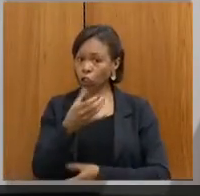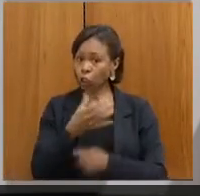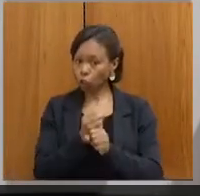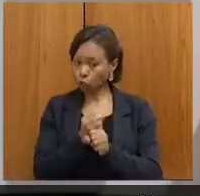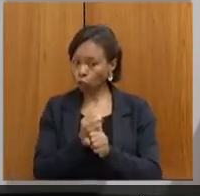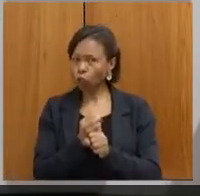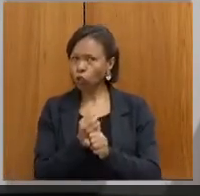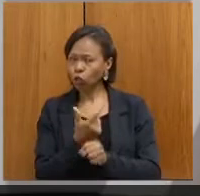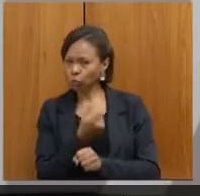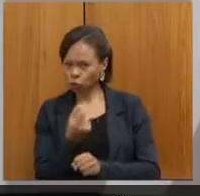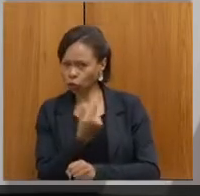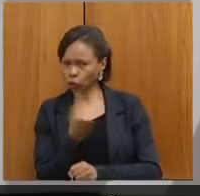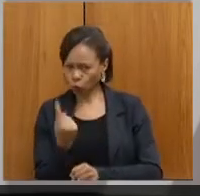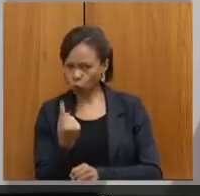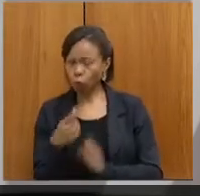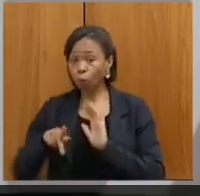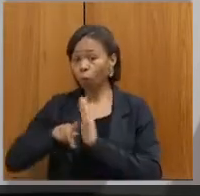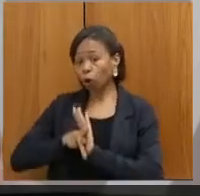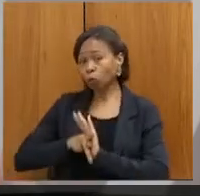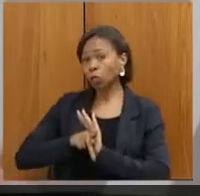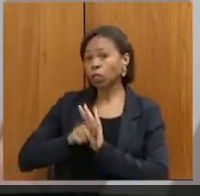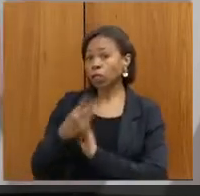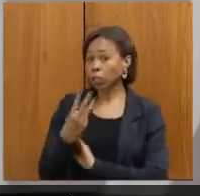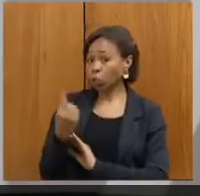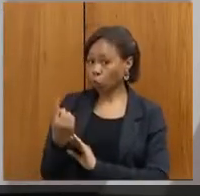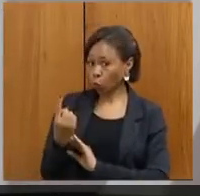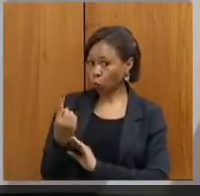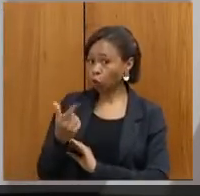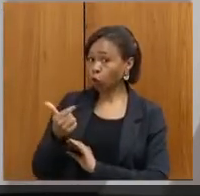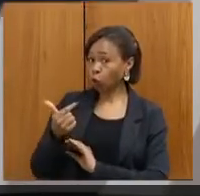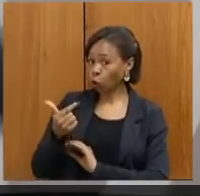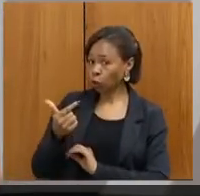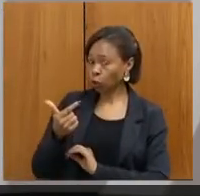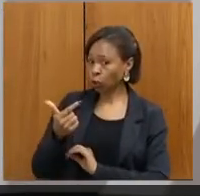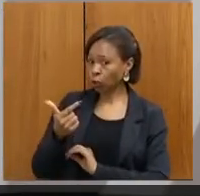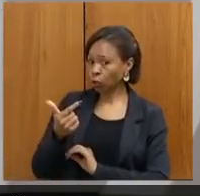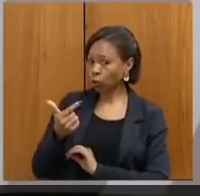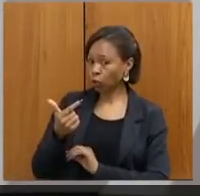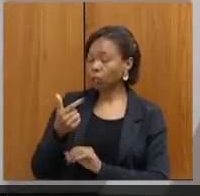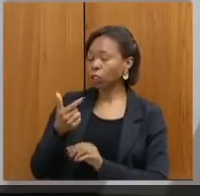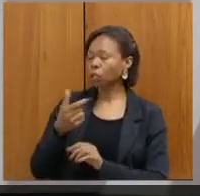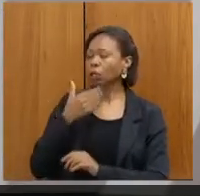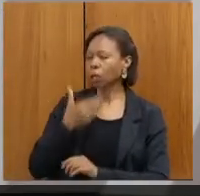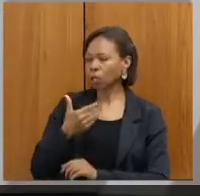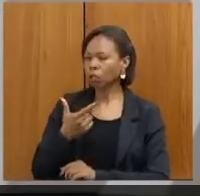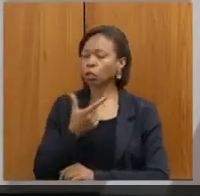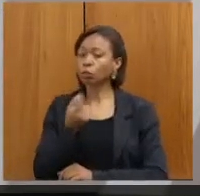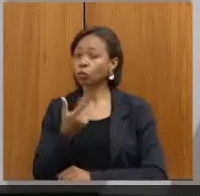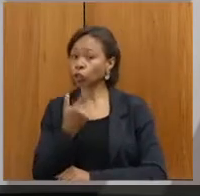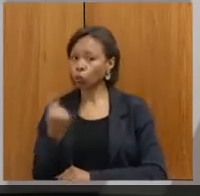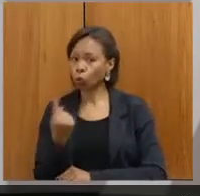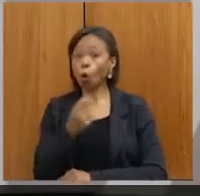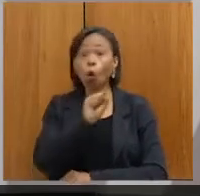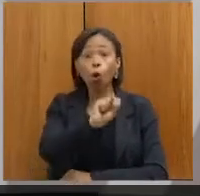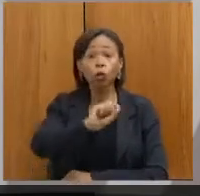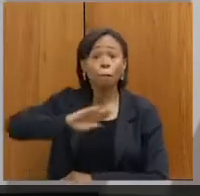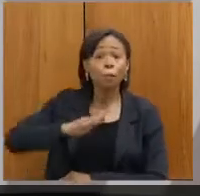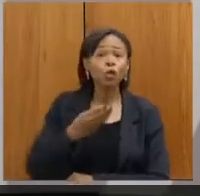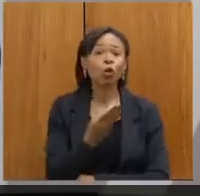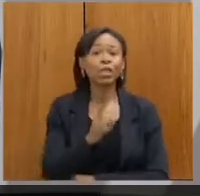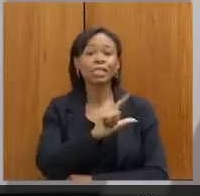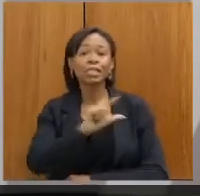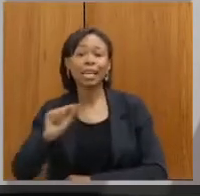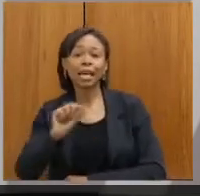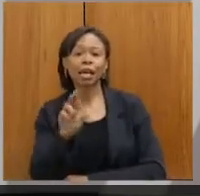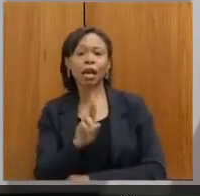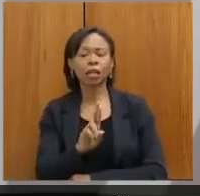31 12/2021 foi não tem como você vim se negar tá publicado de oito bilhões e 100 milhões de reais oito bilhões